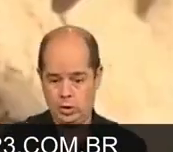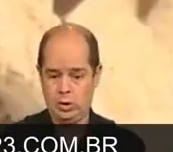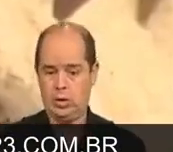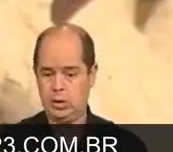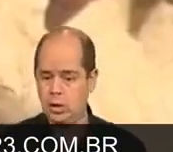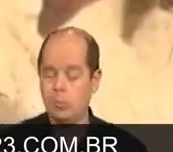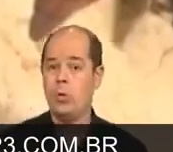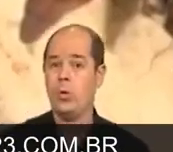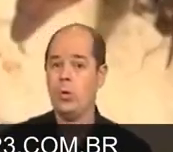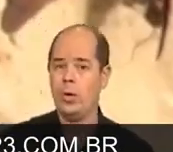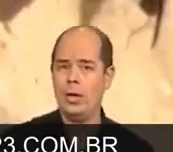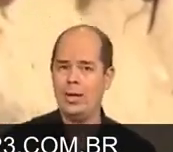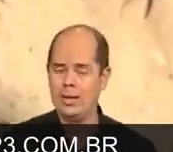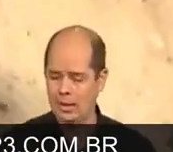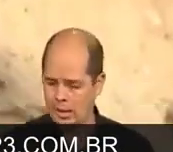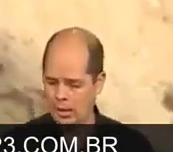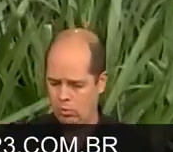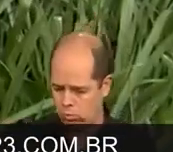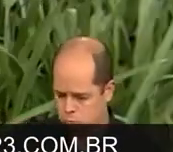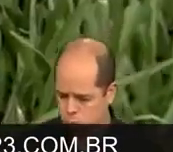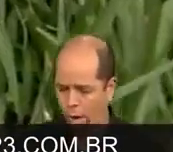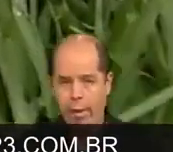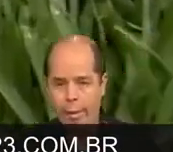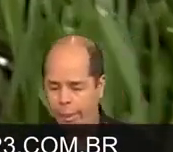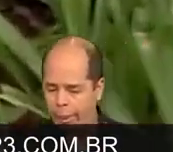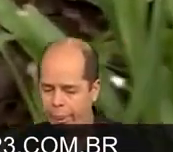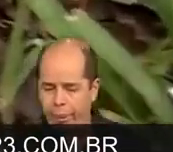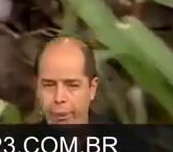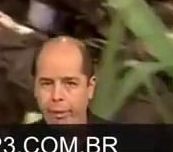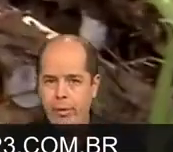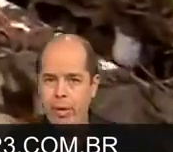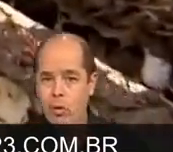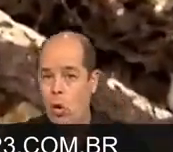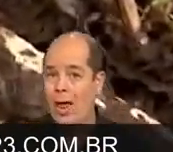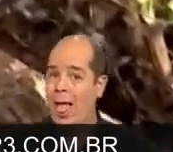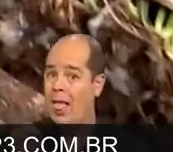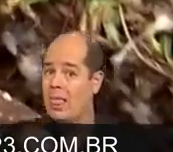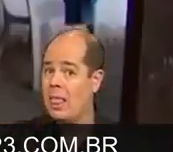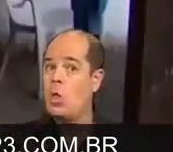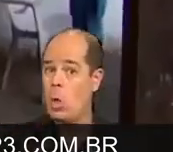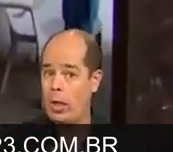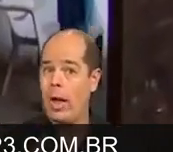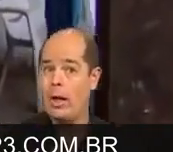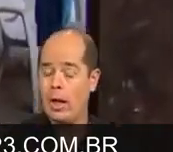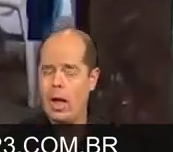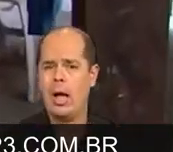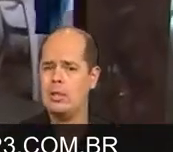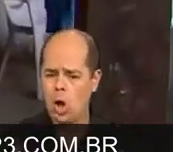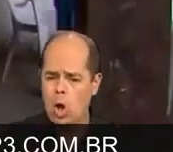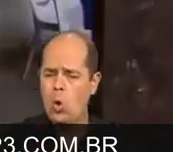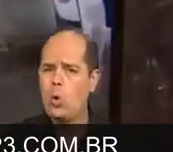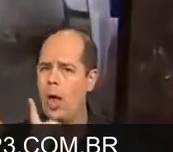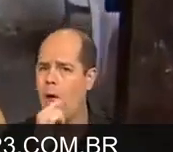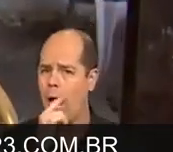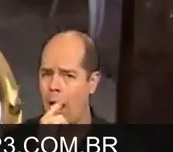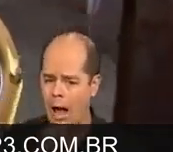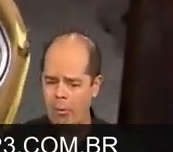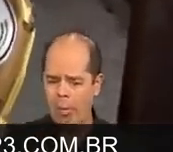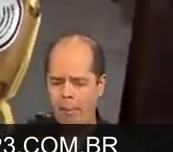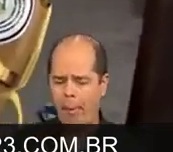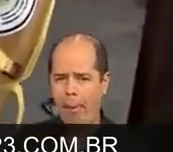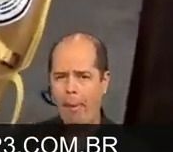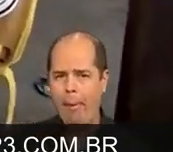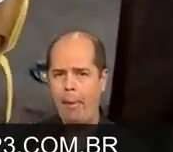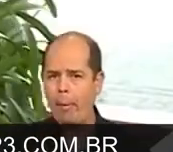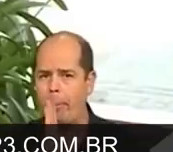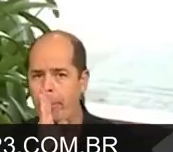criadouros do mosquito da dengue estão dentro das casas, em locais que acumulam água parada. Por isso, os moradores também podem